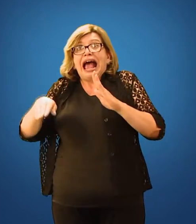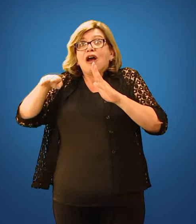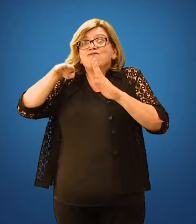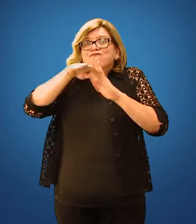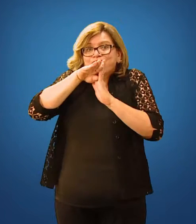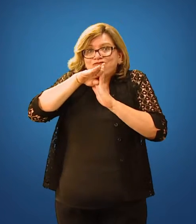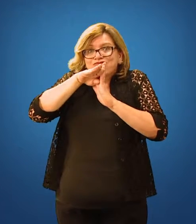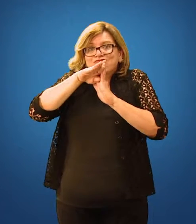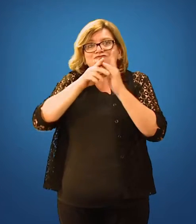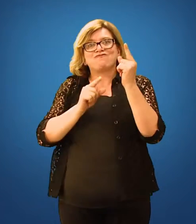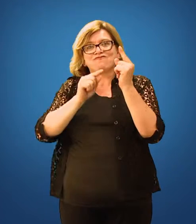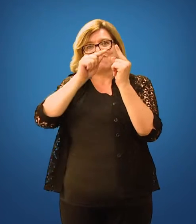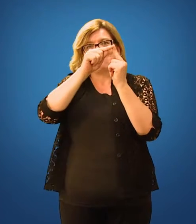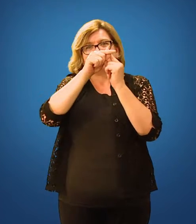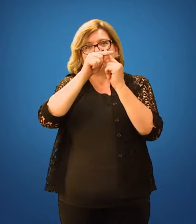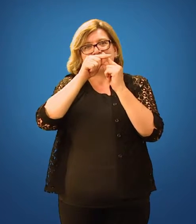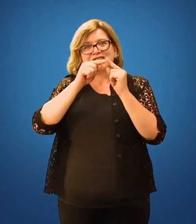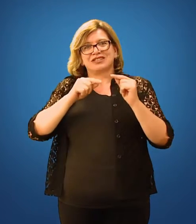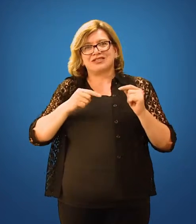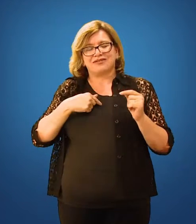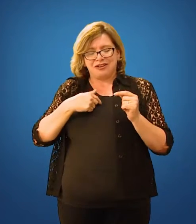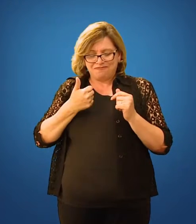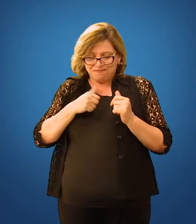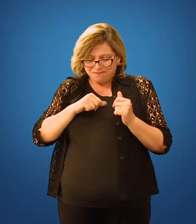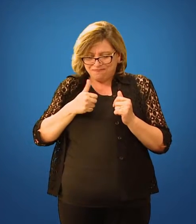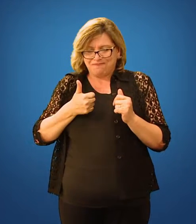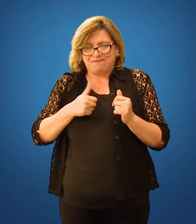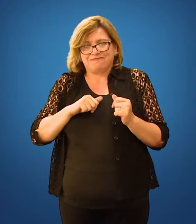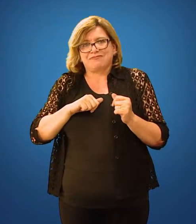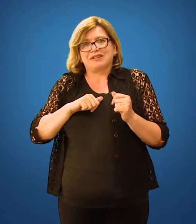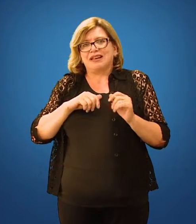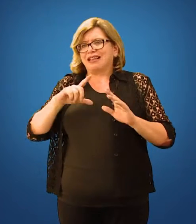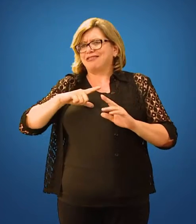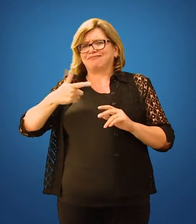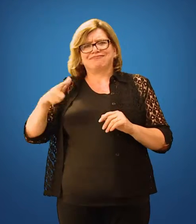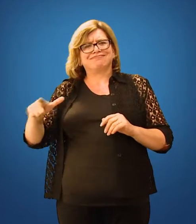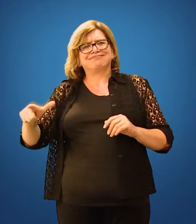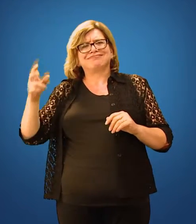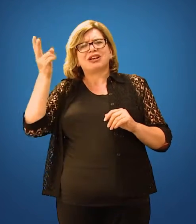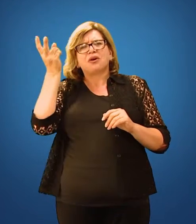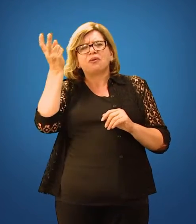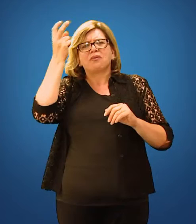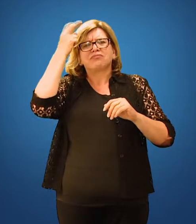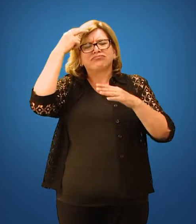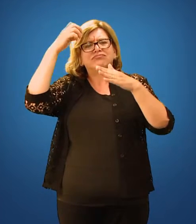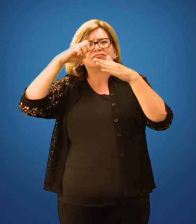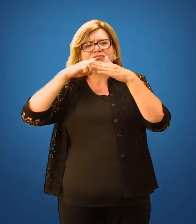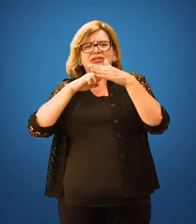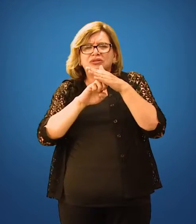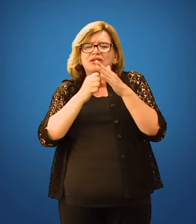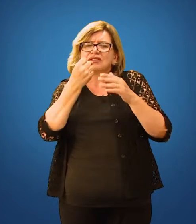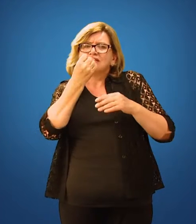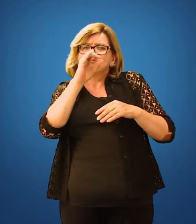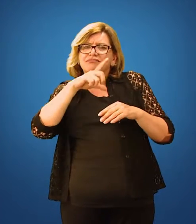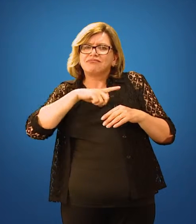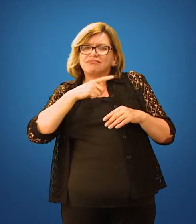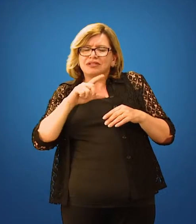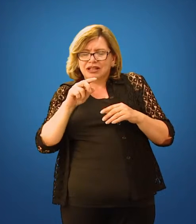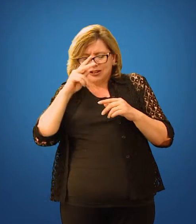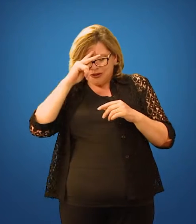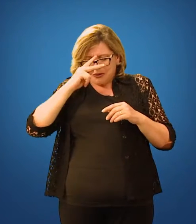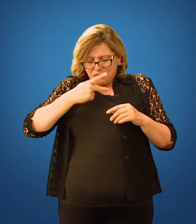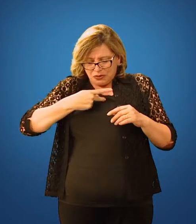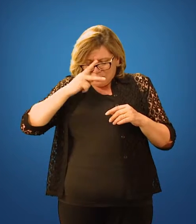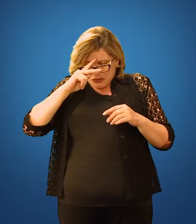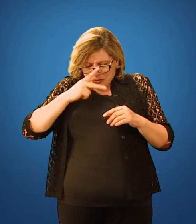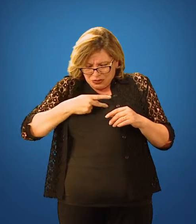ele precisa para alcançar aquela meta. Então não existe cultura empreendedora, pedagogia empreendedora sem autoavaliação. Nós vamos ter que